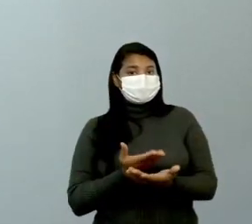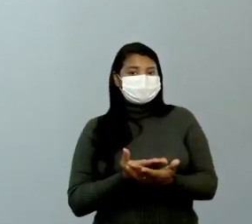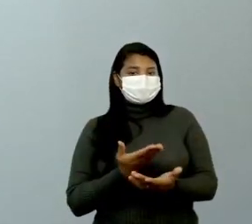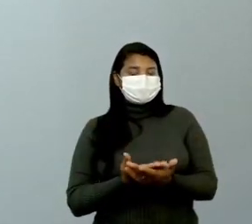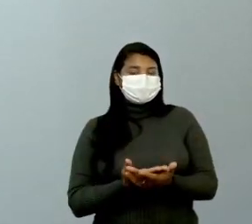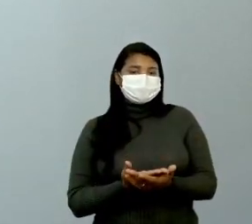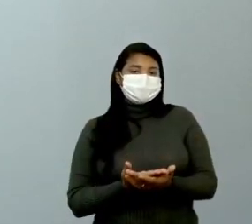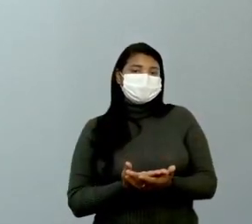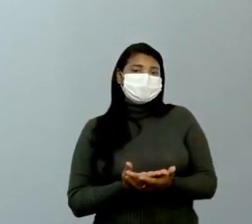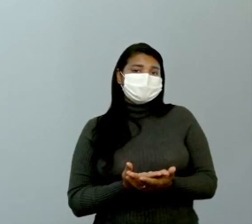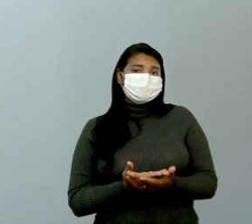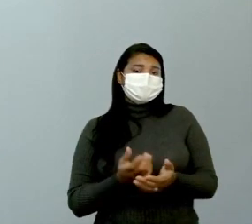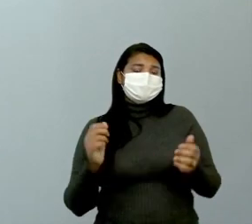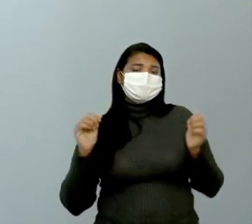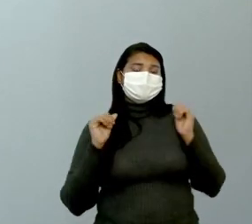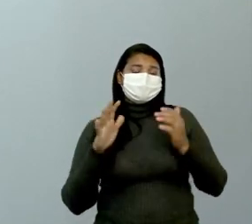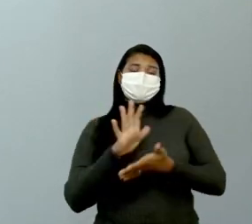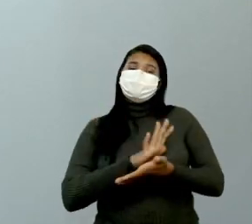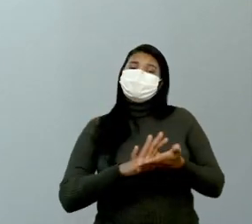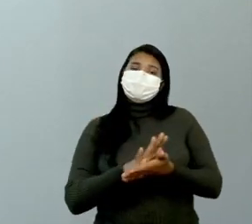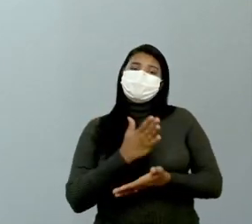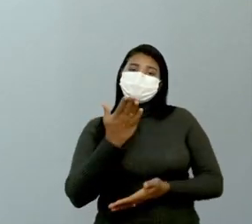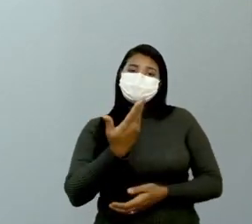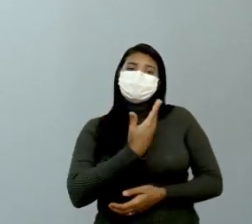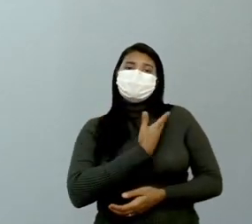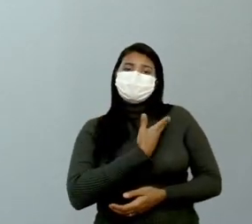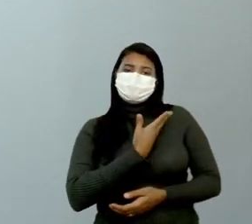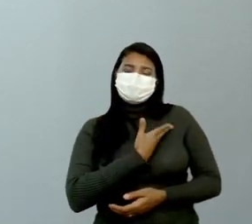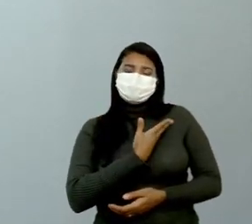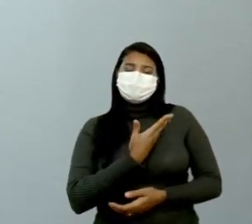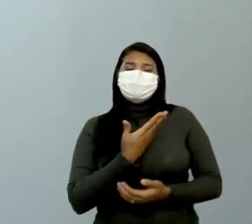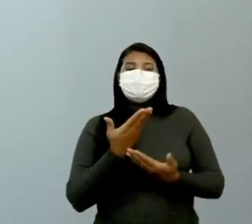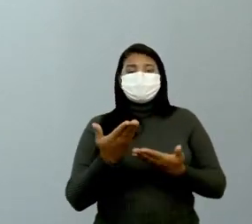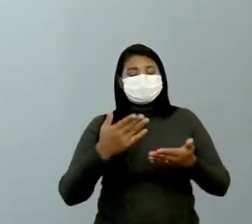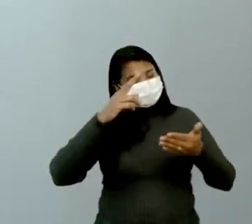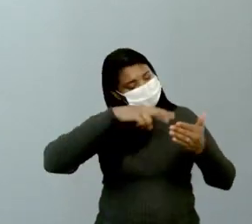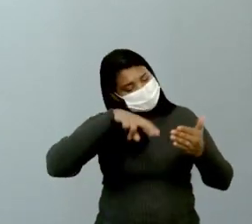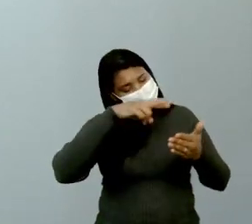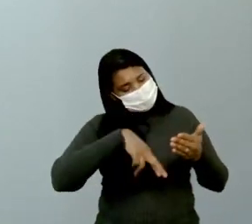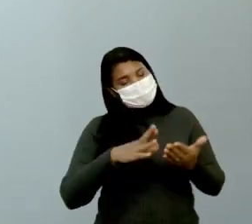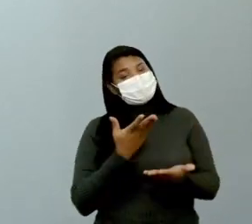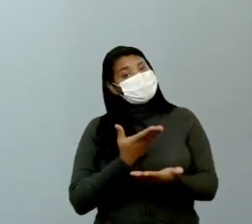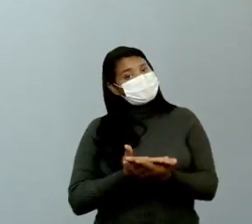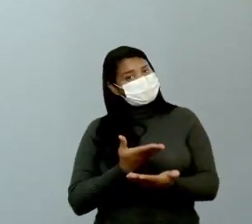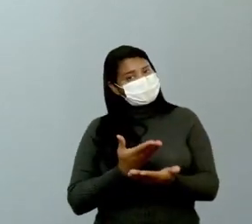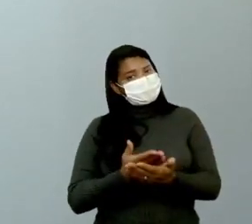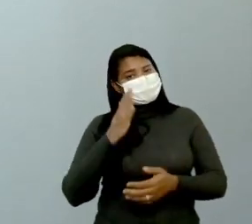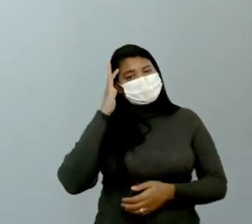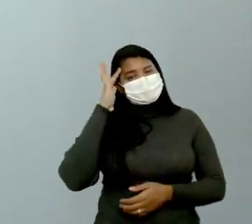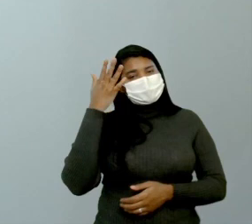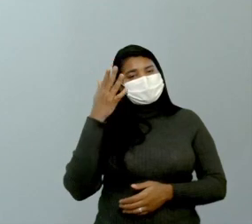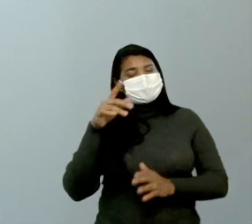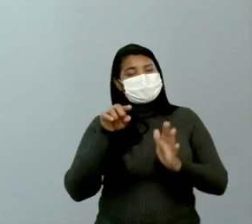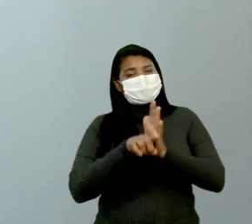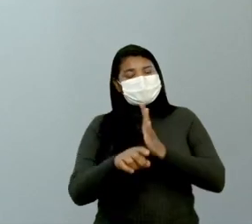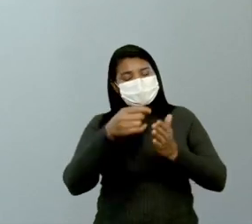sem fazer nada. Seu coleguinha está lá, revisando o conteúdo, resolvendo